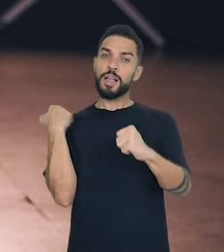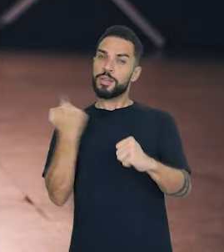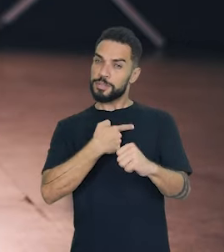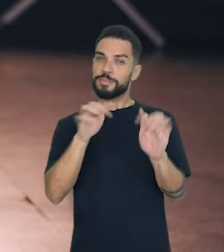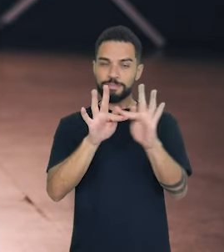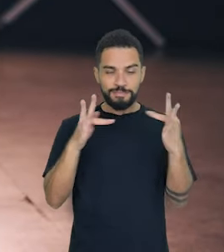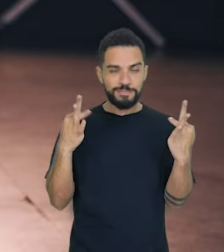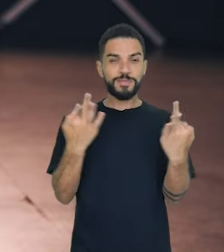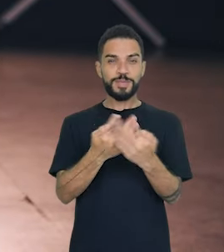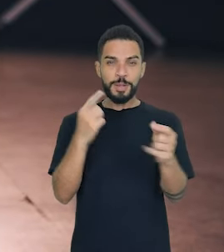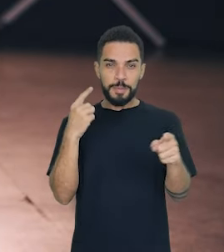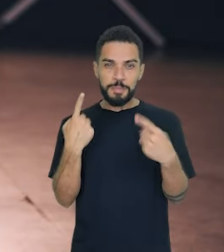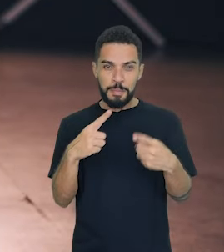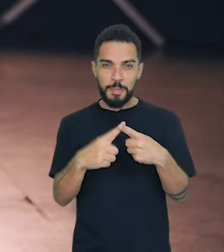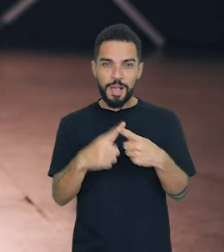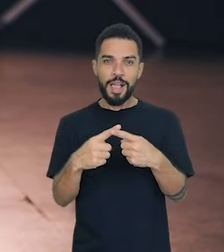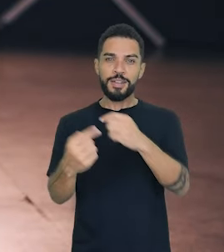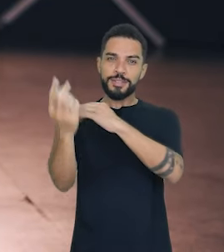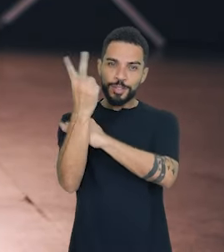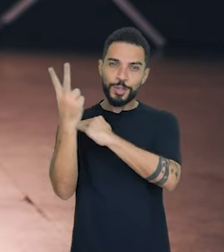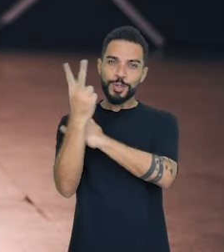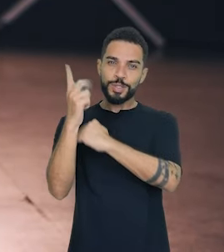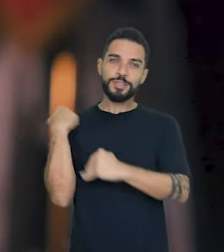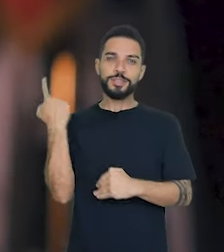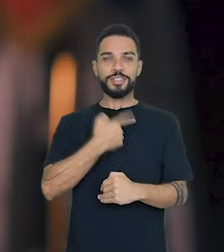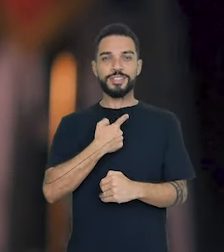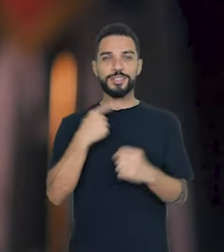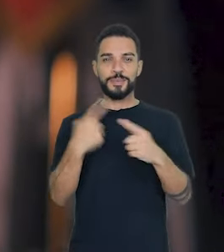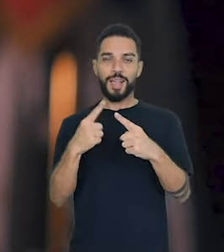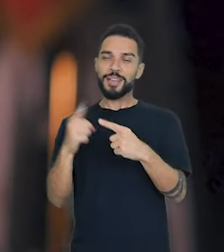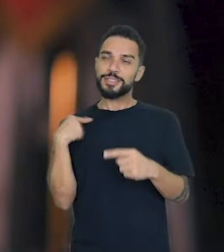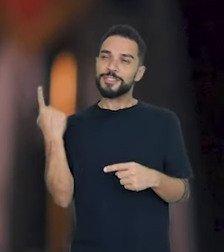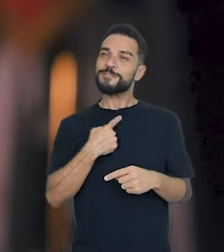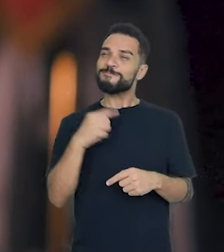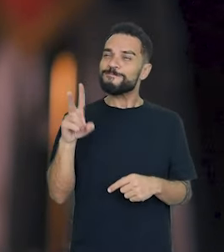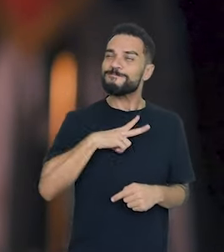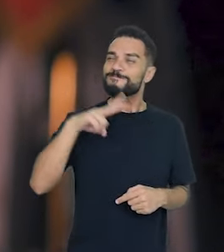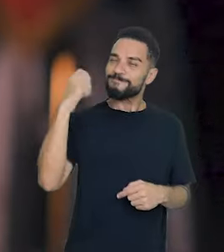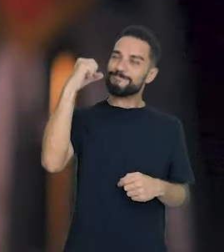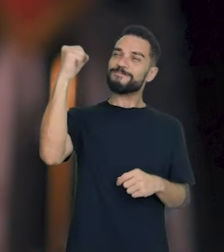né? Porque quando a gente tira a nota máxima, todo mundo...